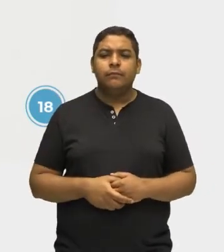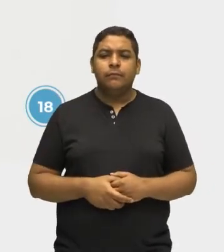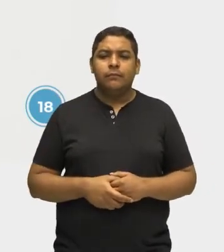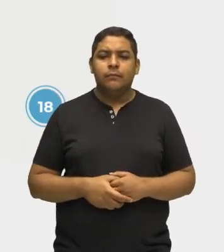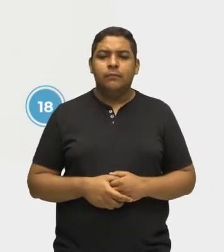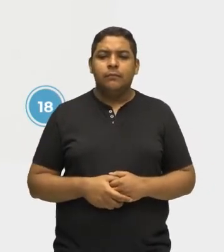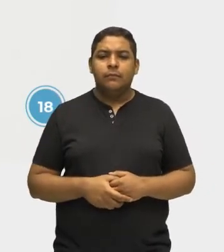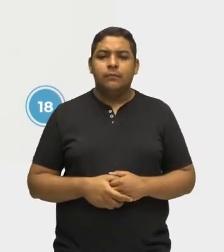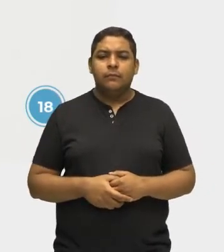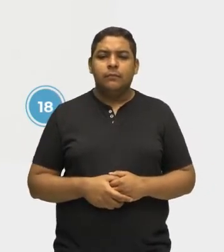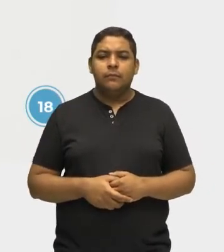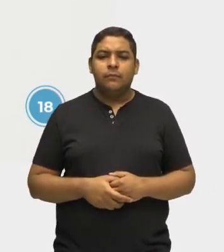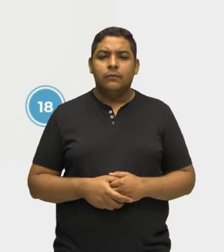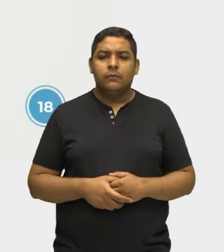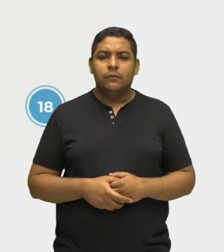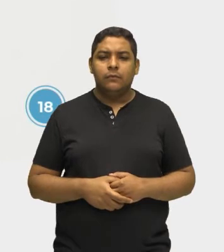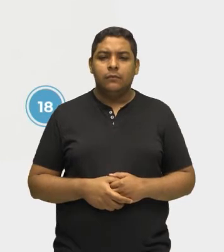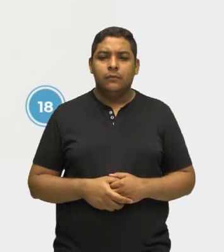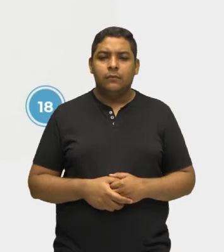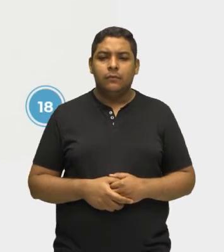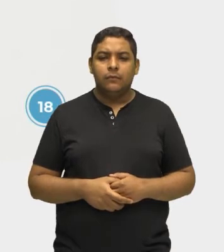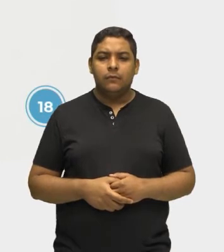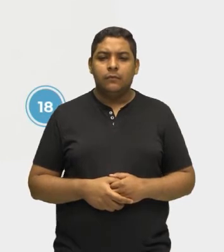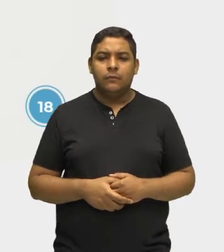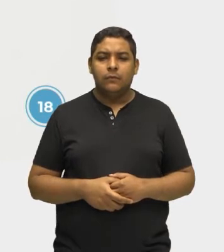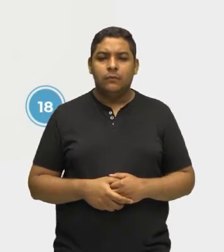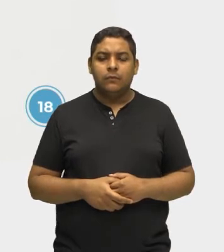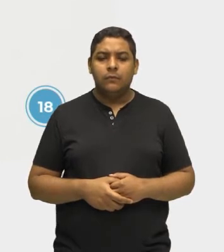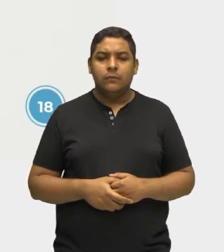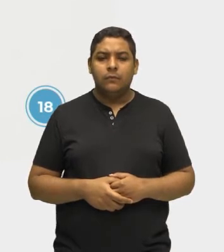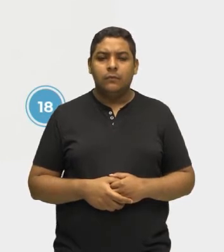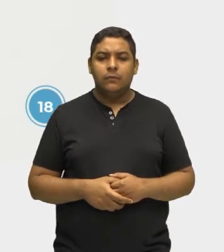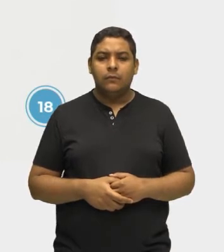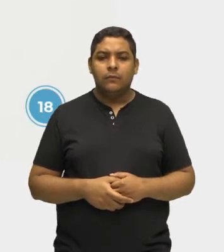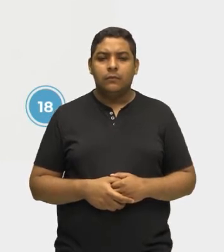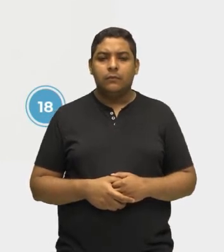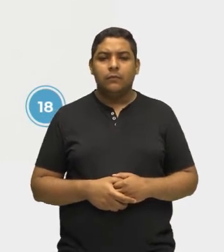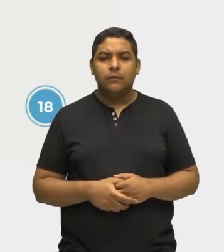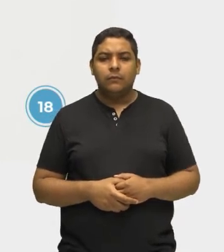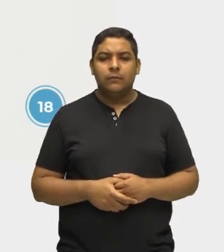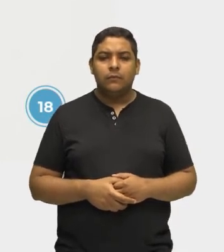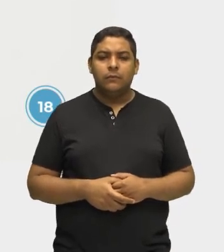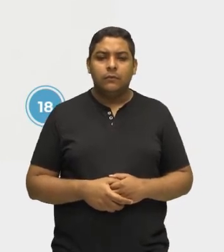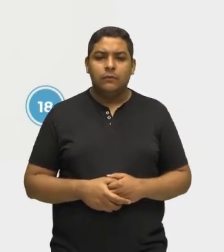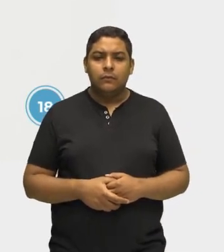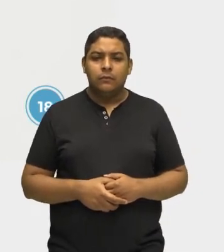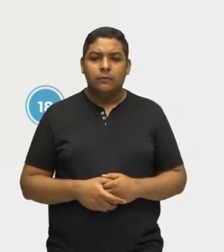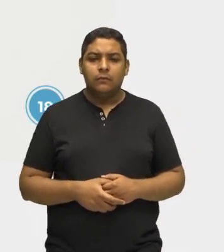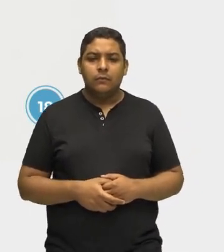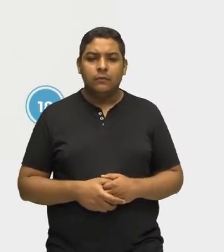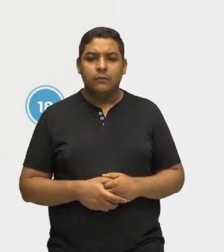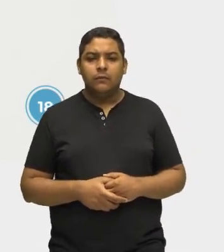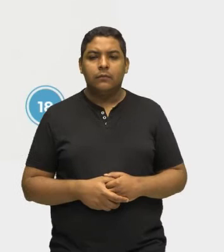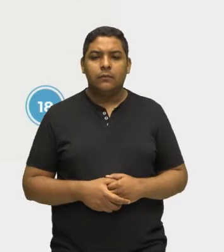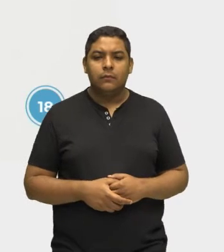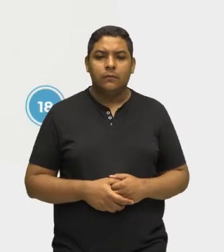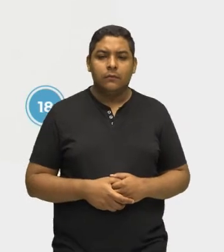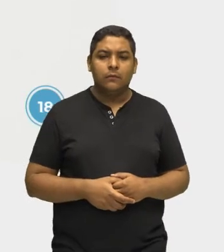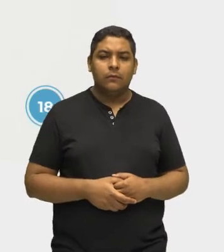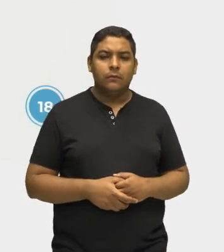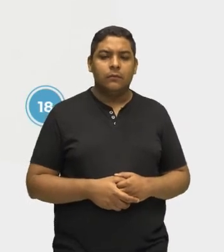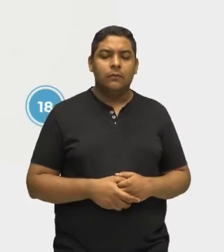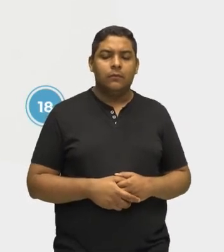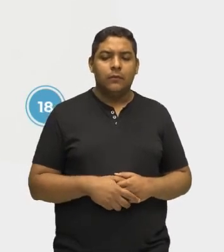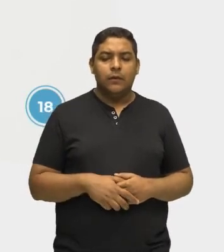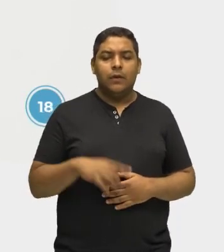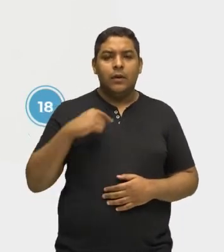você traçar aqui uma reta, então a complementar aqui dessa cor vai ser essa que está oposta ao seu lado.